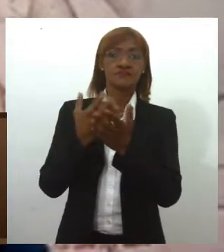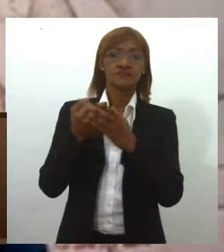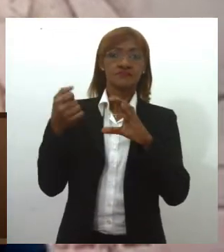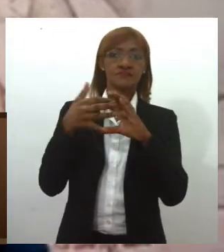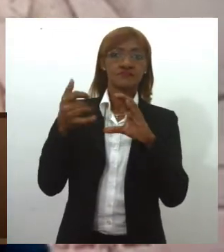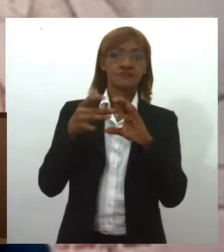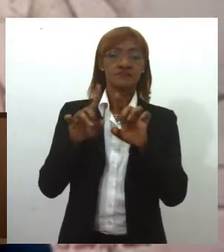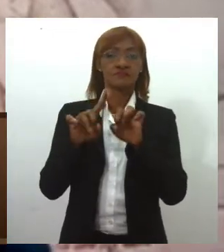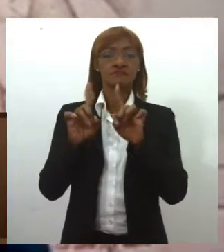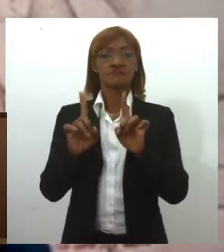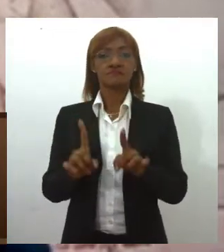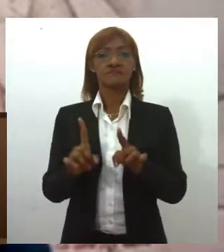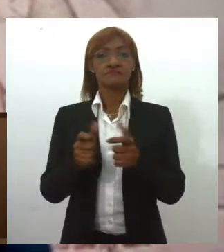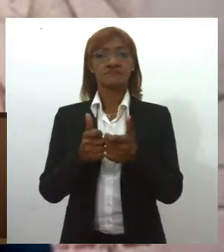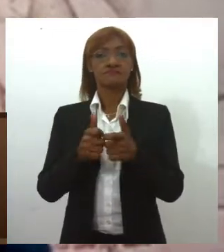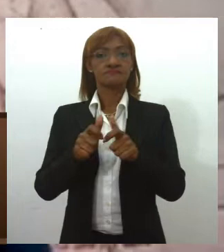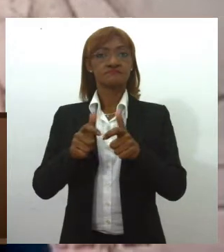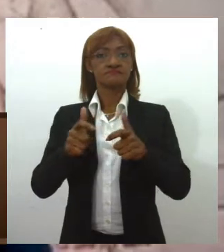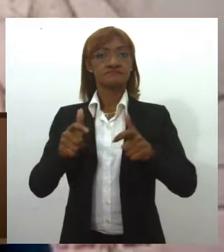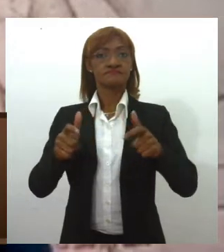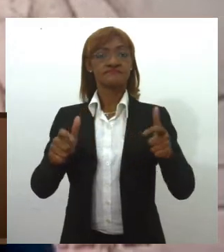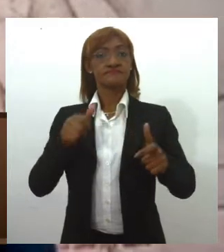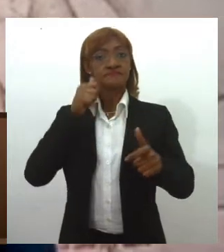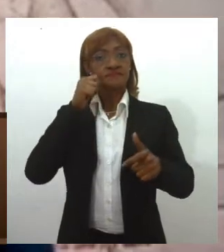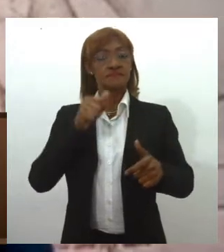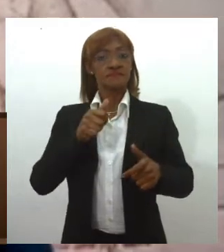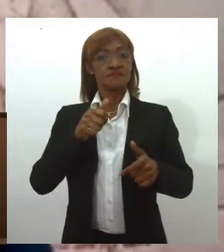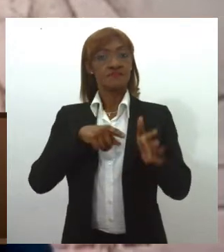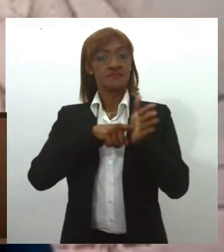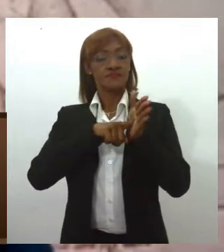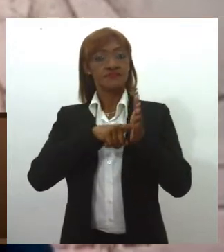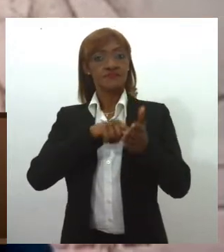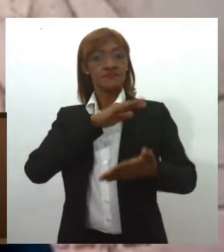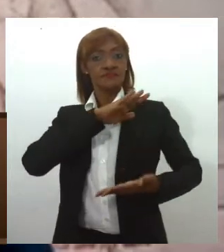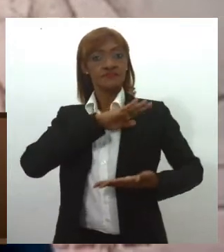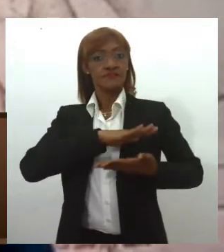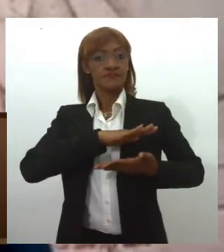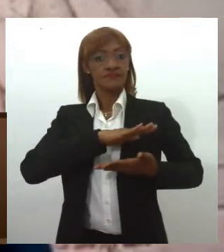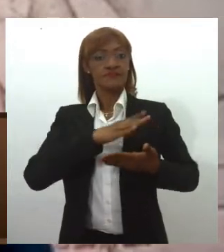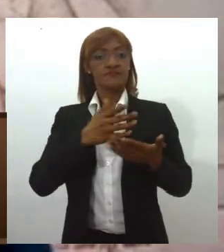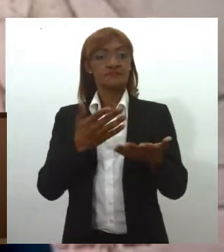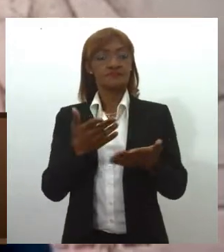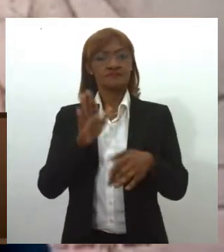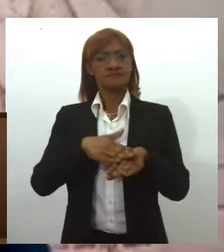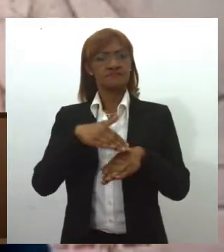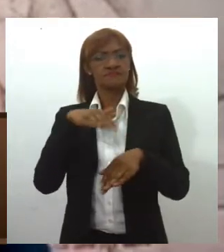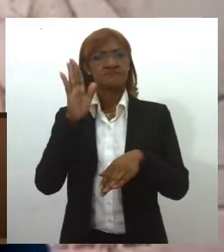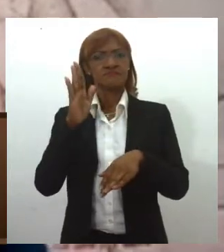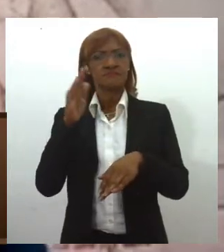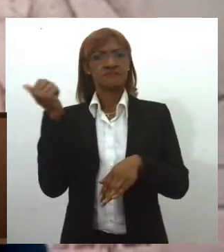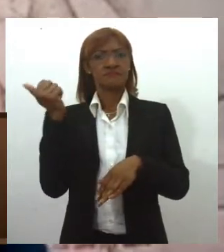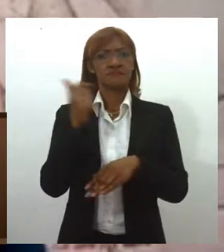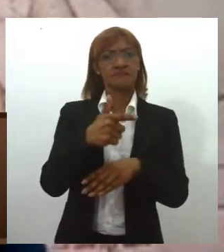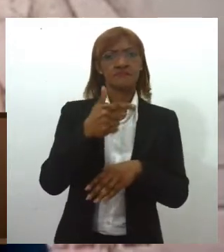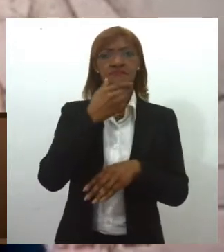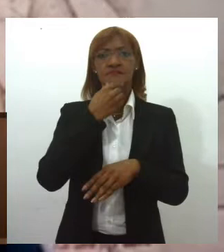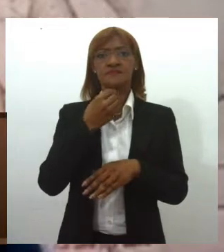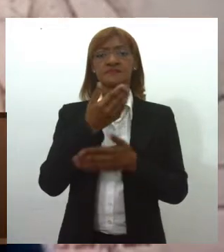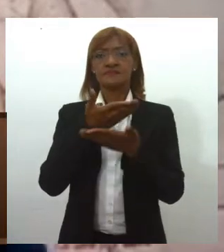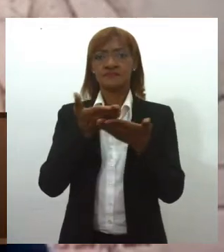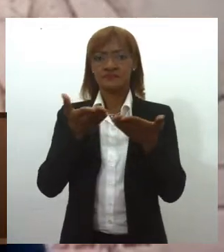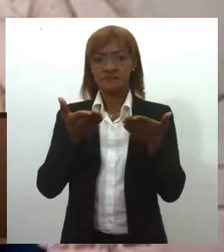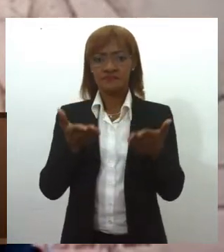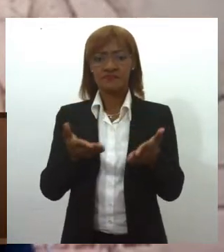percentual de mulheres que realiza suas mamografias em intervalos regulares é maior do que o percentual de homens que fazem